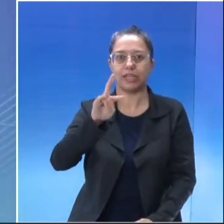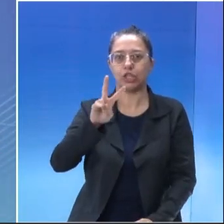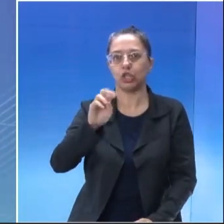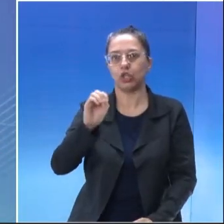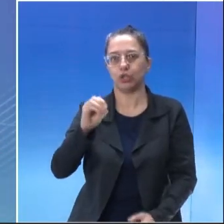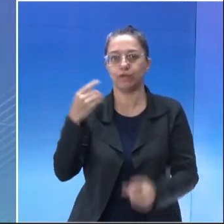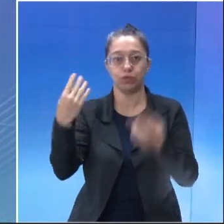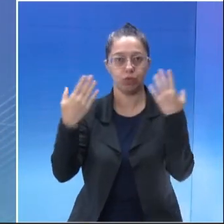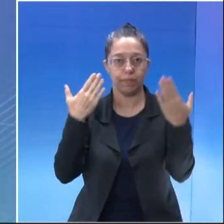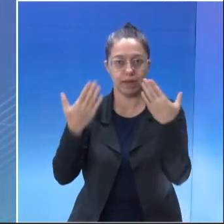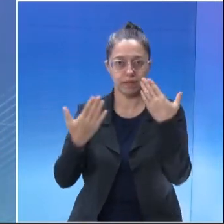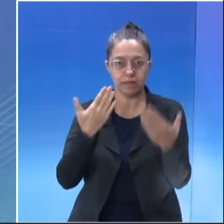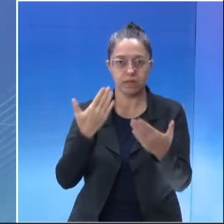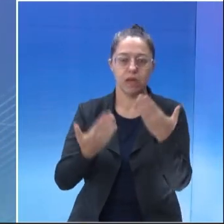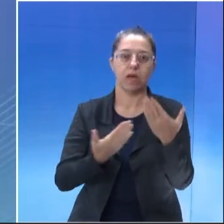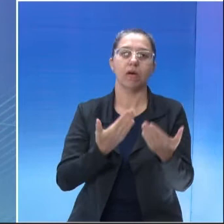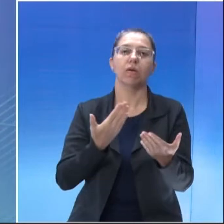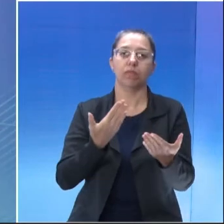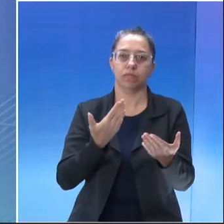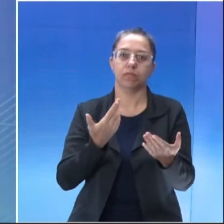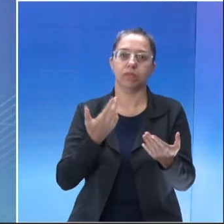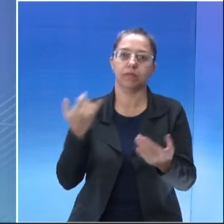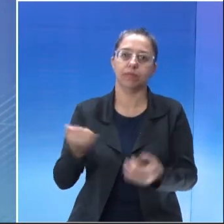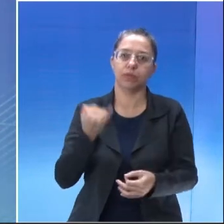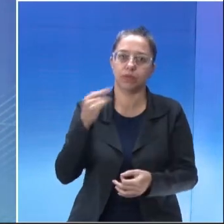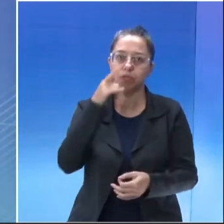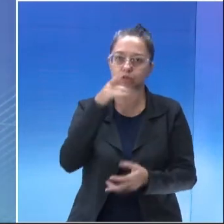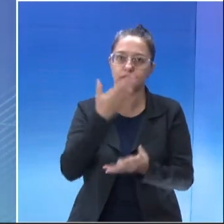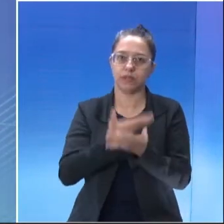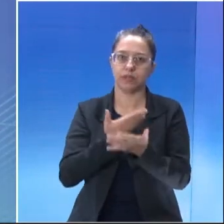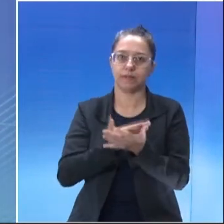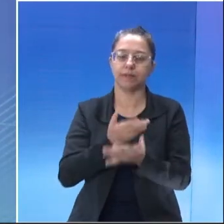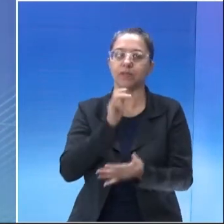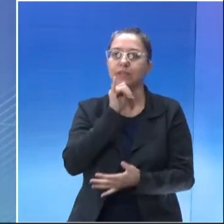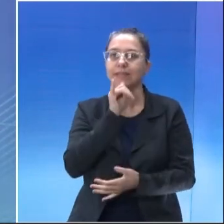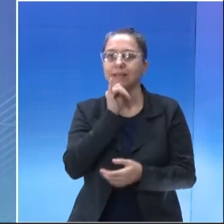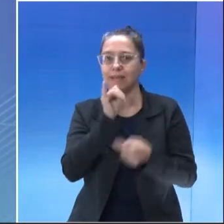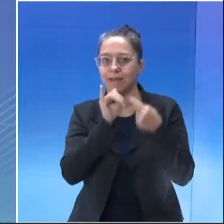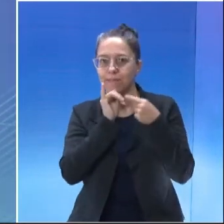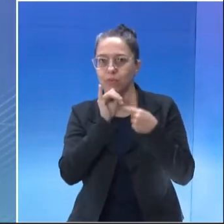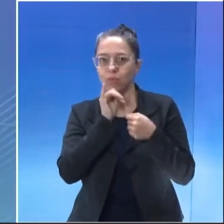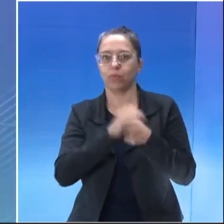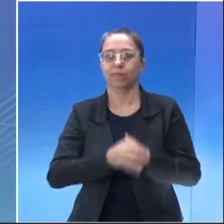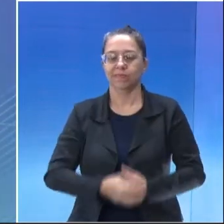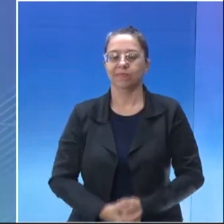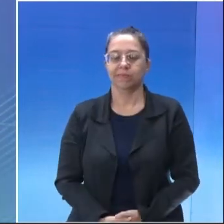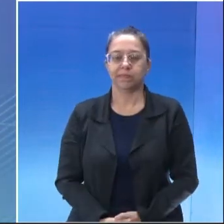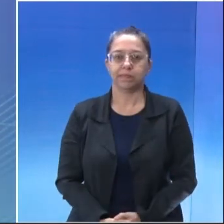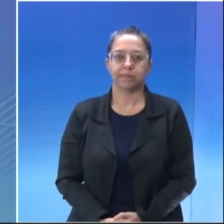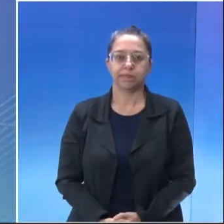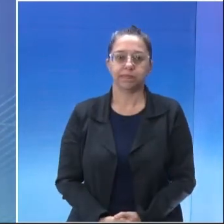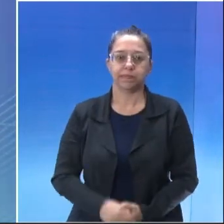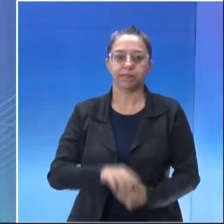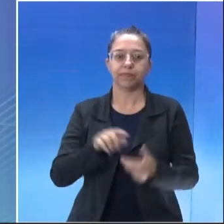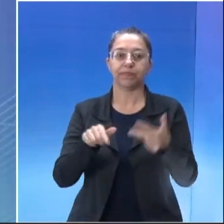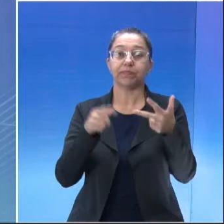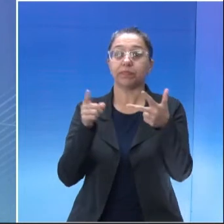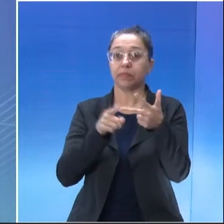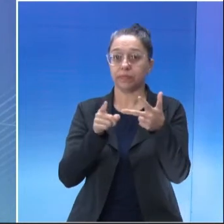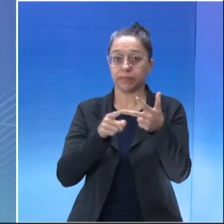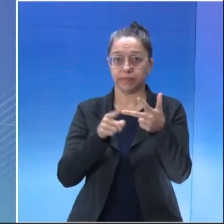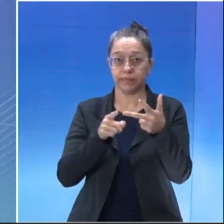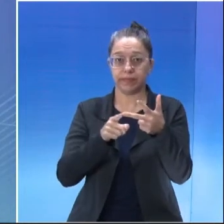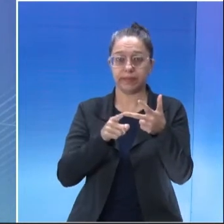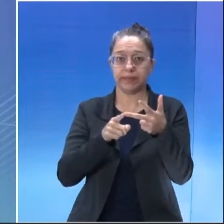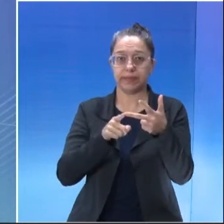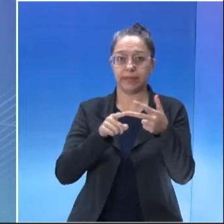comparação, de refutação, da exemplificação, isso é importante. Citação, né?